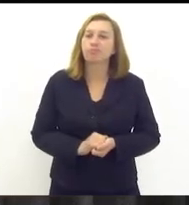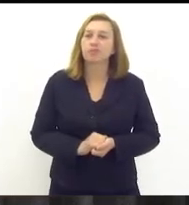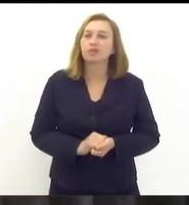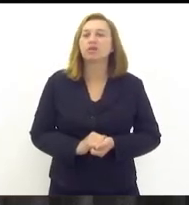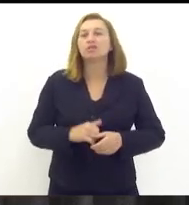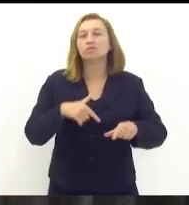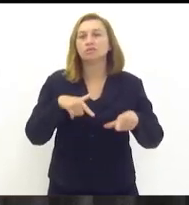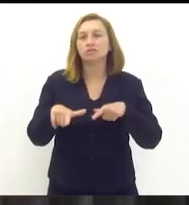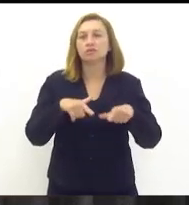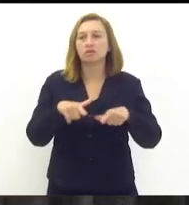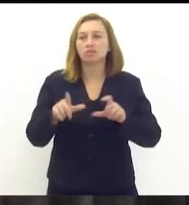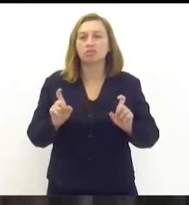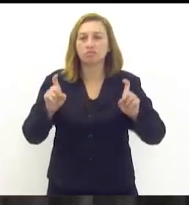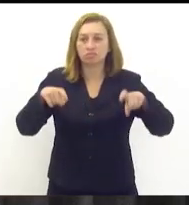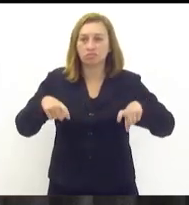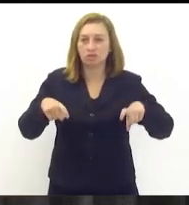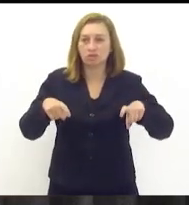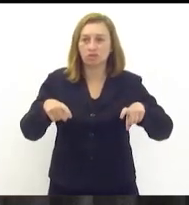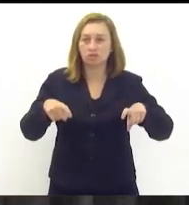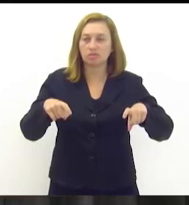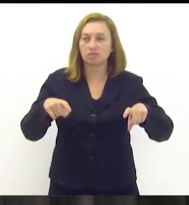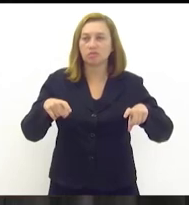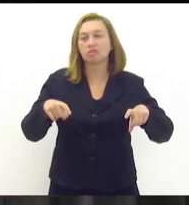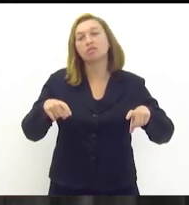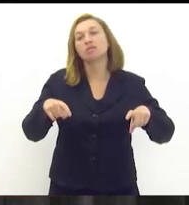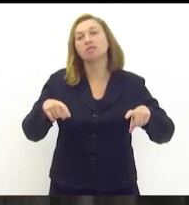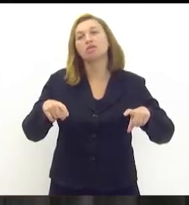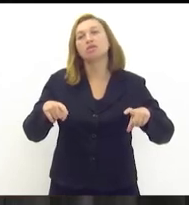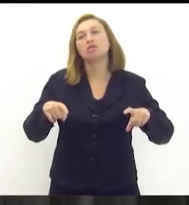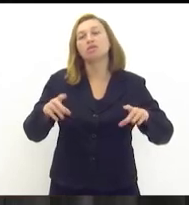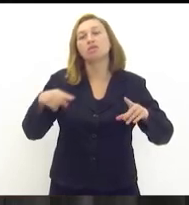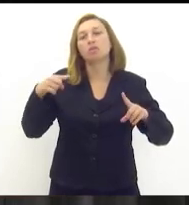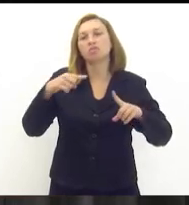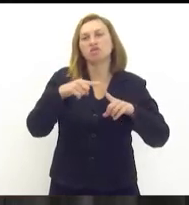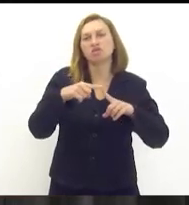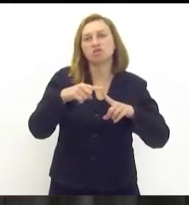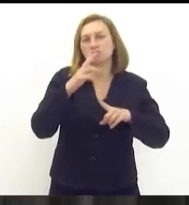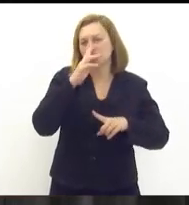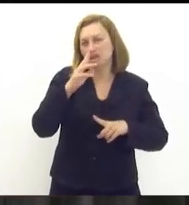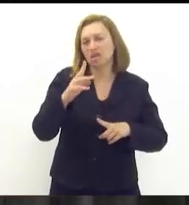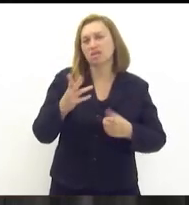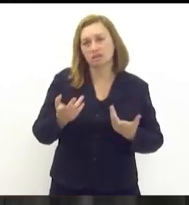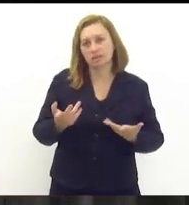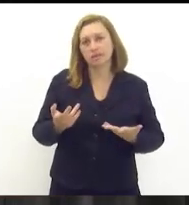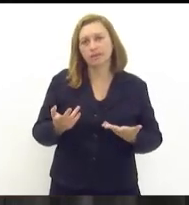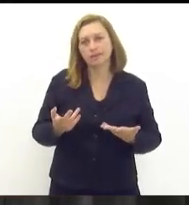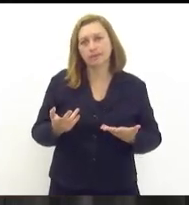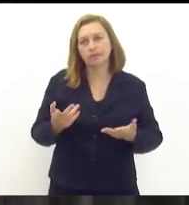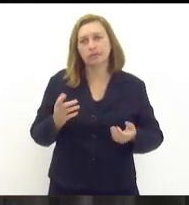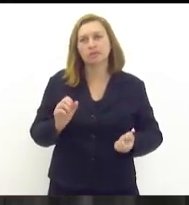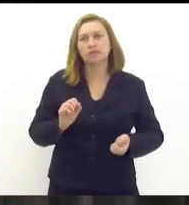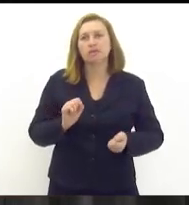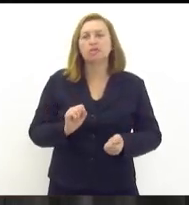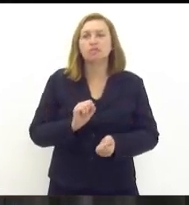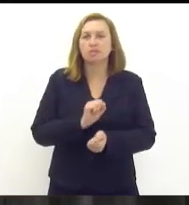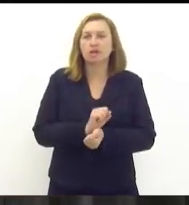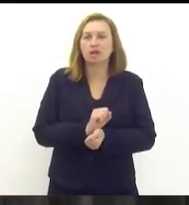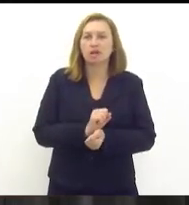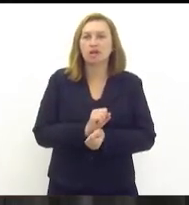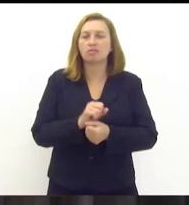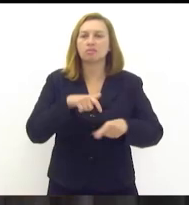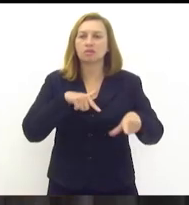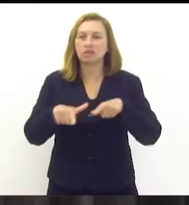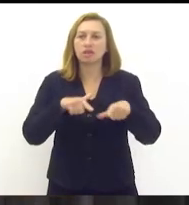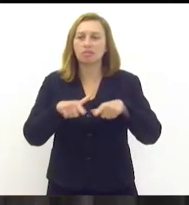o exercício do mandato estão zeradas e o objetivo me muito nítido né paralisar uma atividade parlamentar